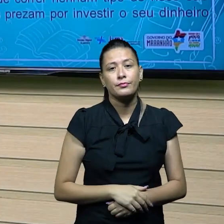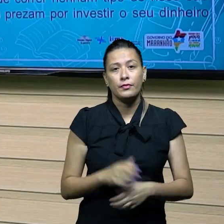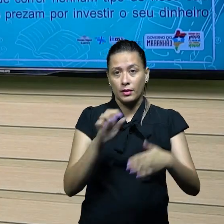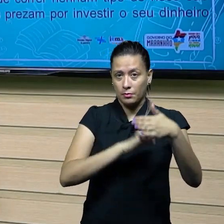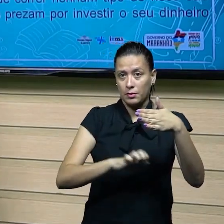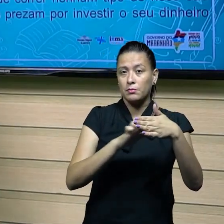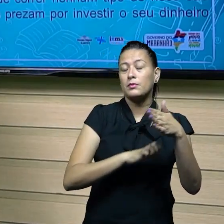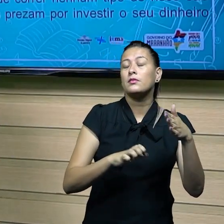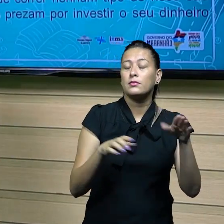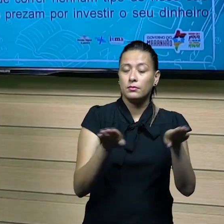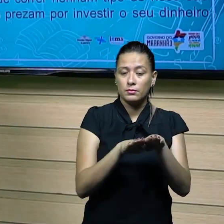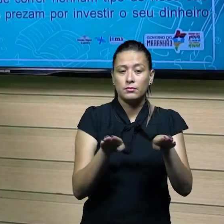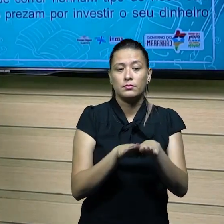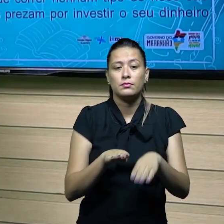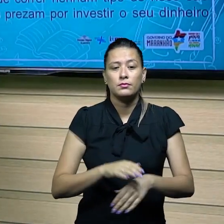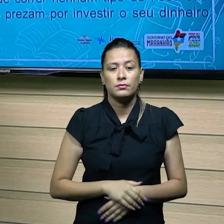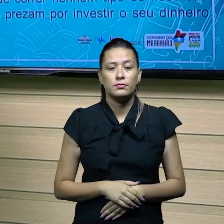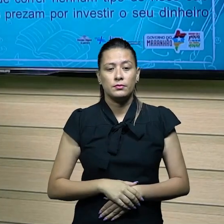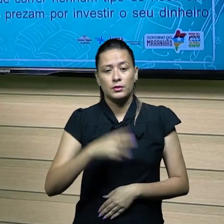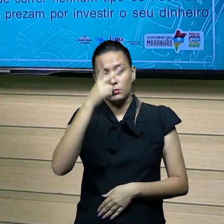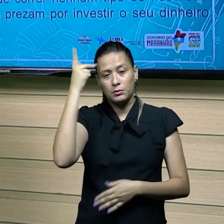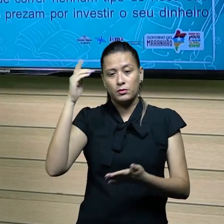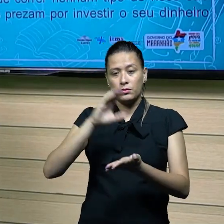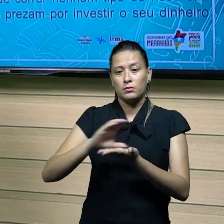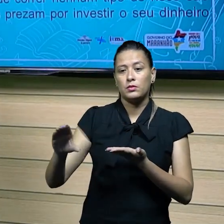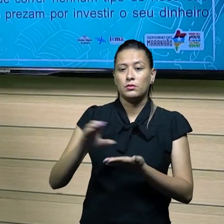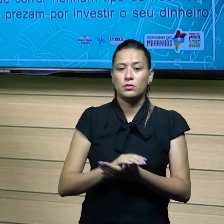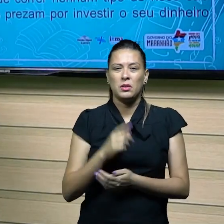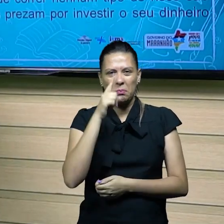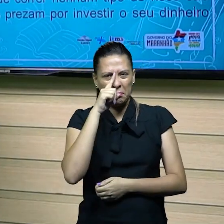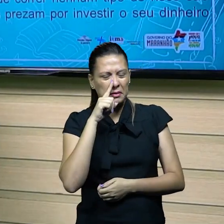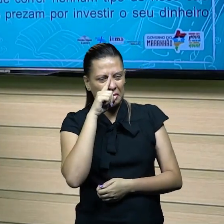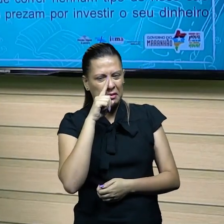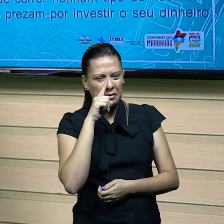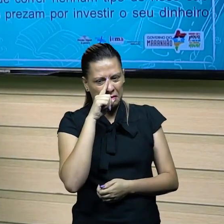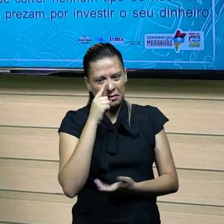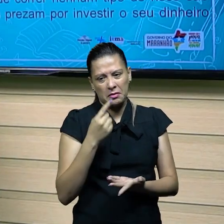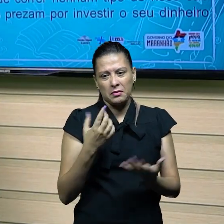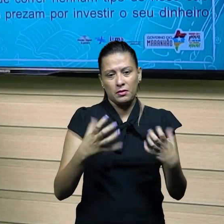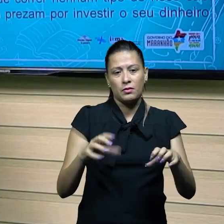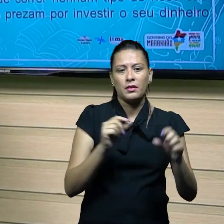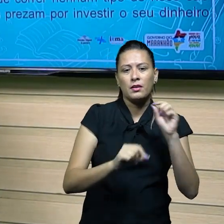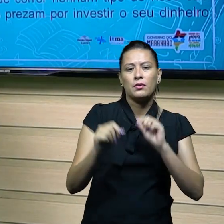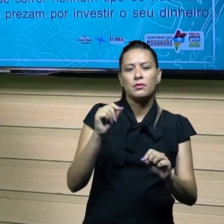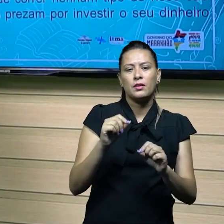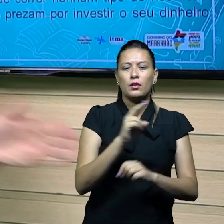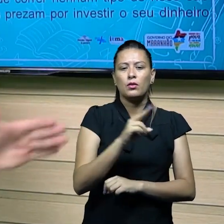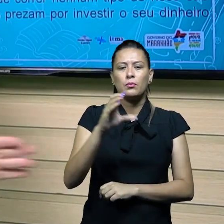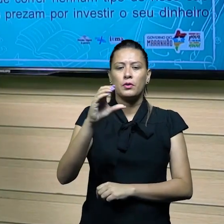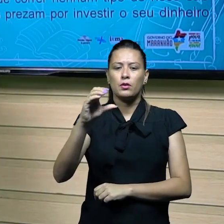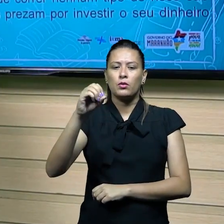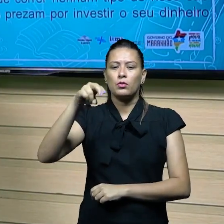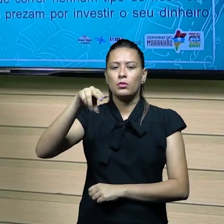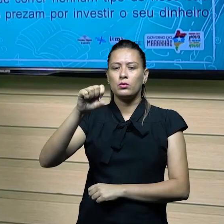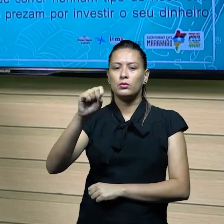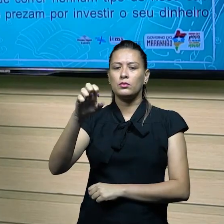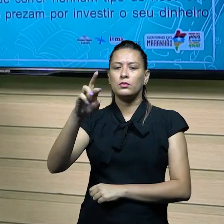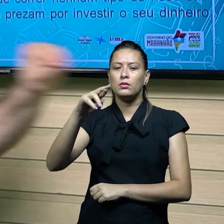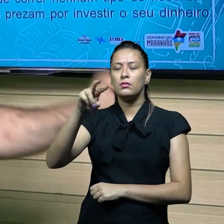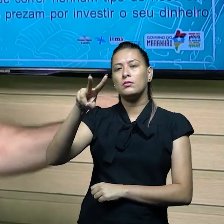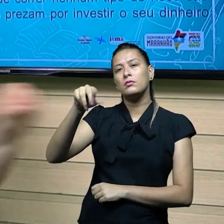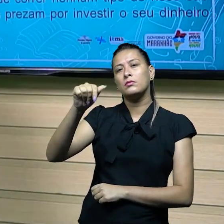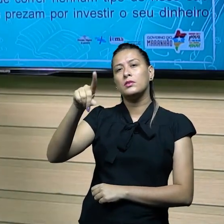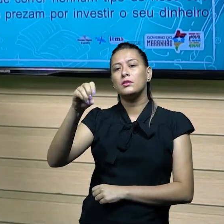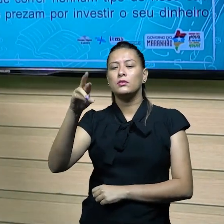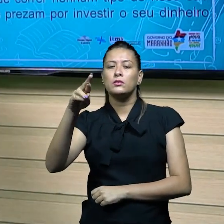Então esses investidores, eles se garantem na liquidez e se garantem na rentabilidade, mas não querem correr risco. Então eles tiram da